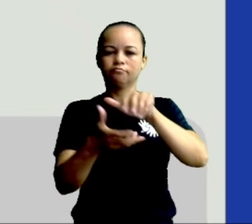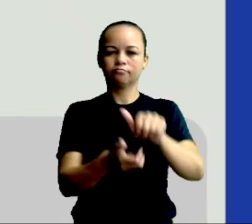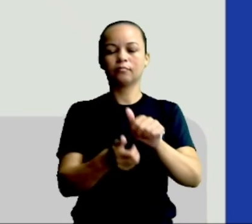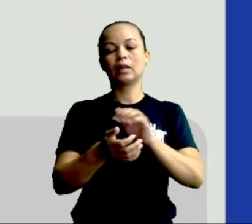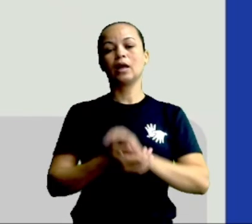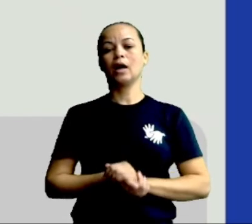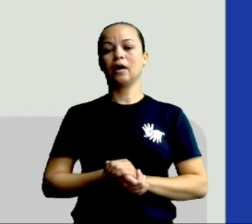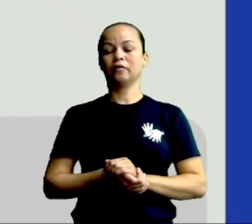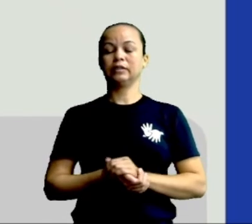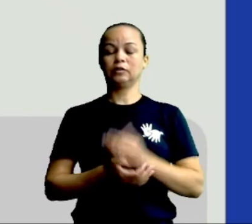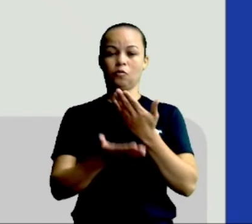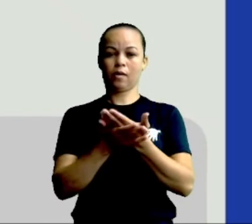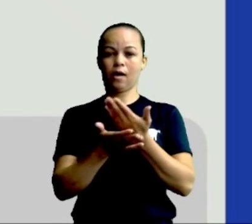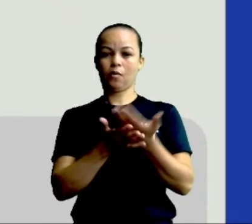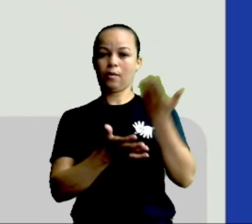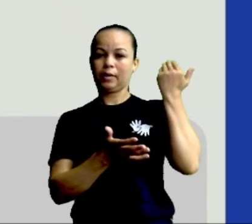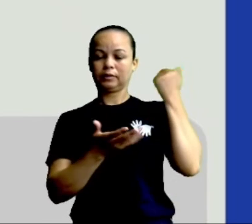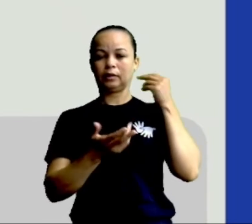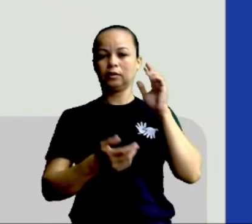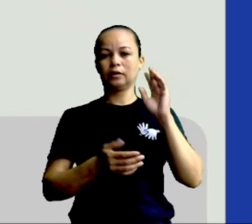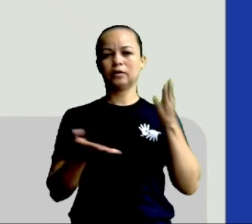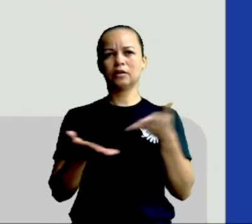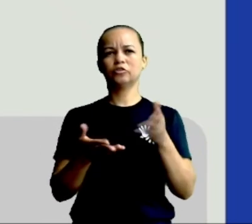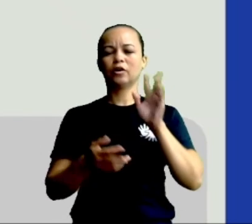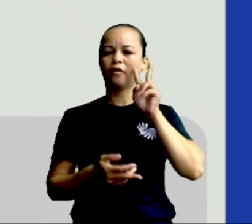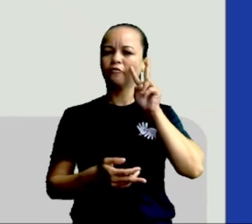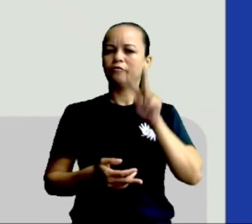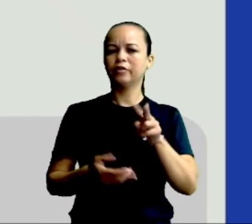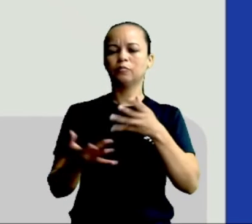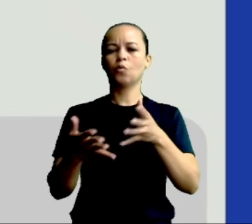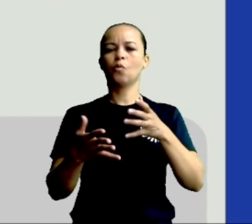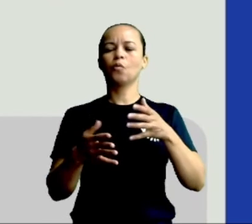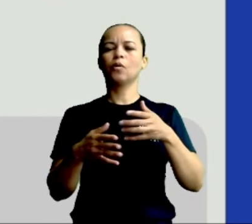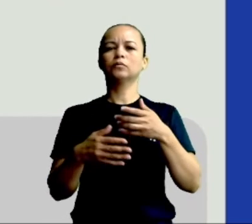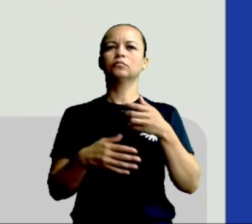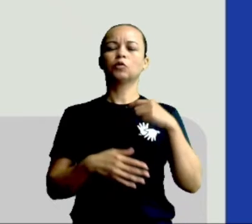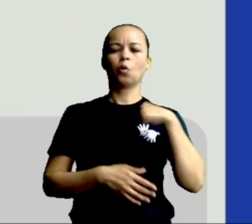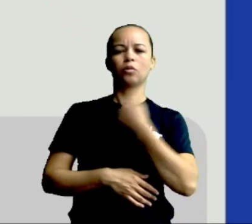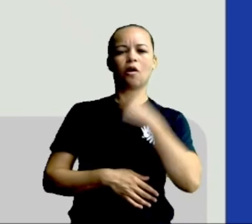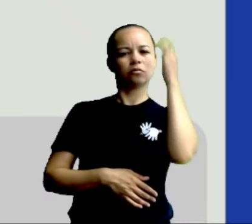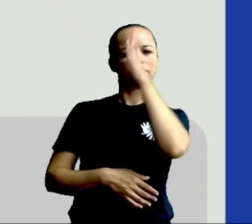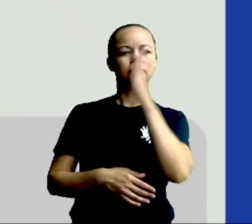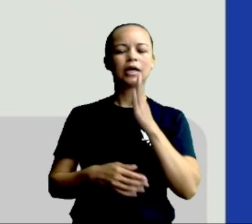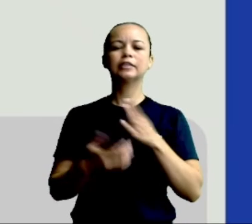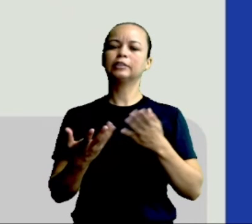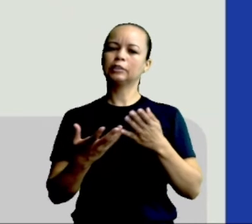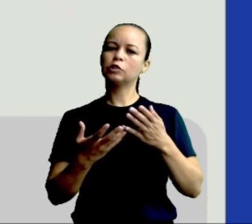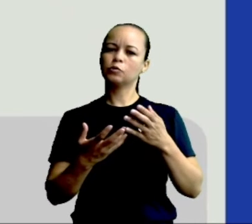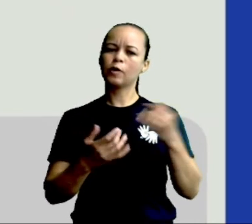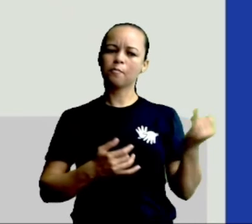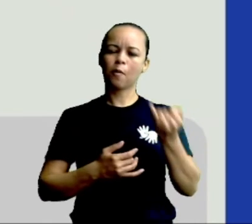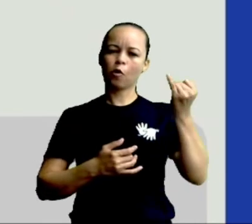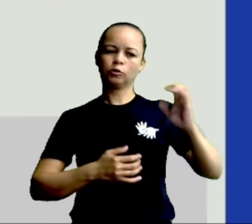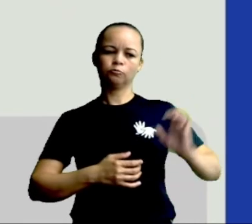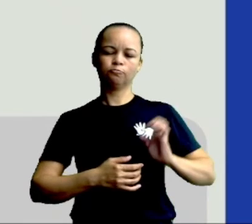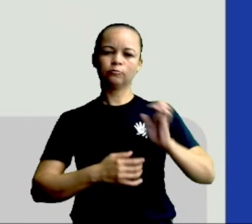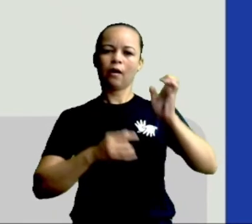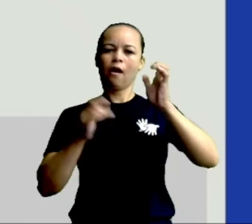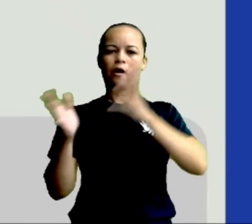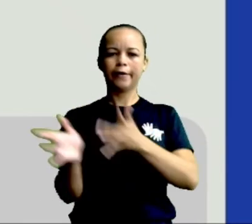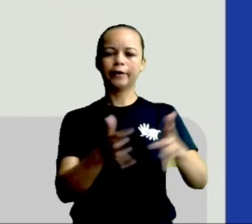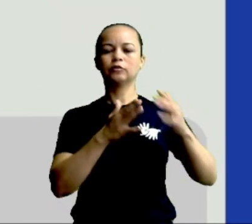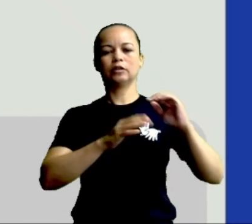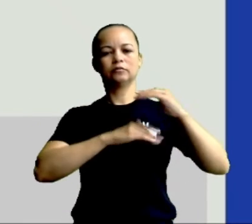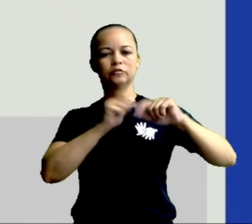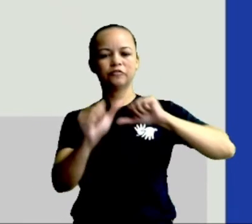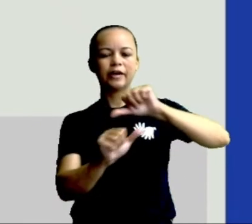passada também, que a gente já viu, na verdade, o quanto o nosso Brasil ele é rico na nossa diversidade cultural.